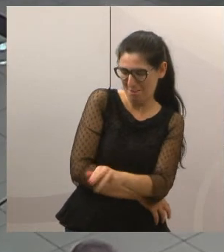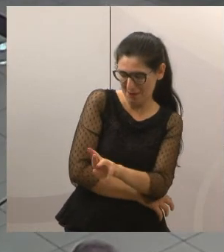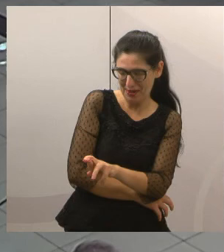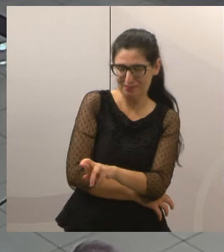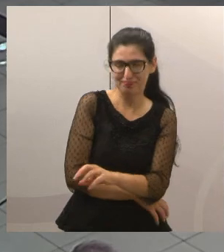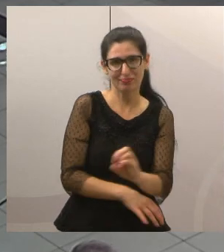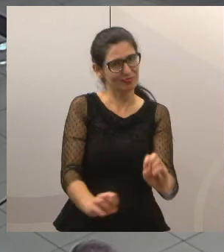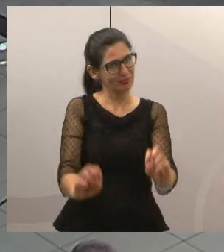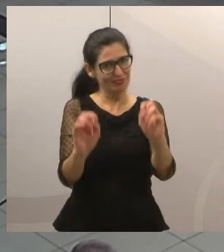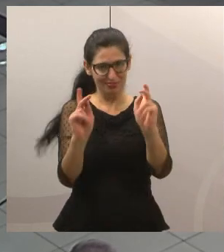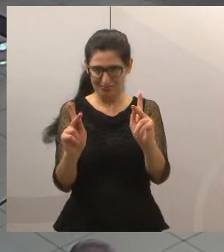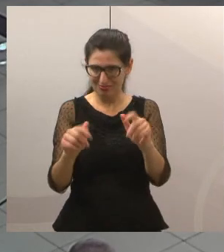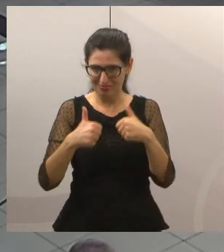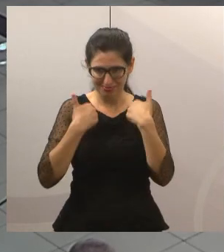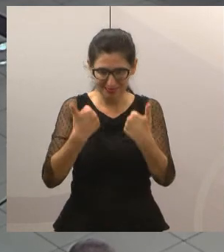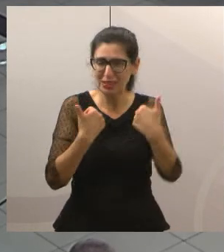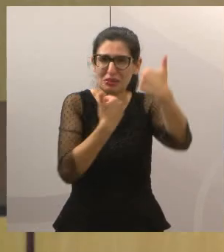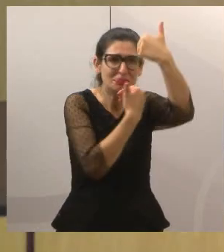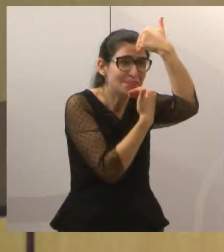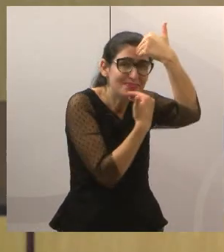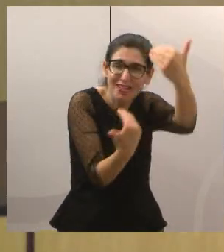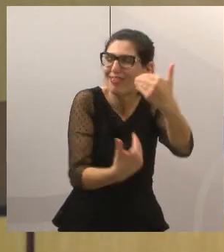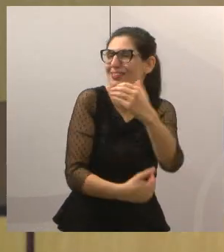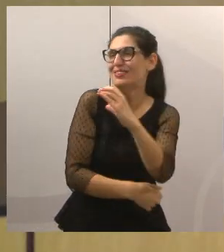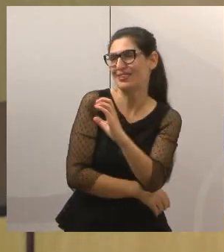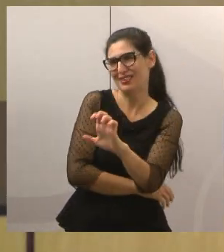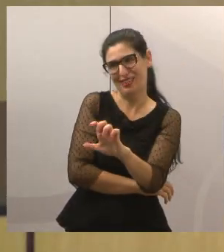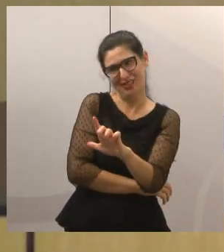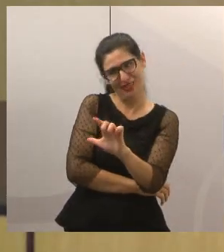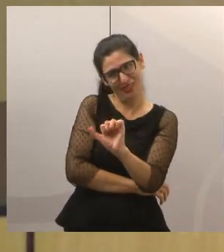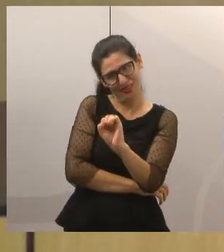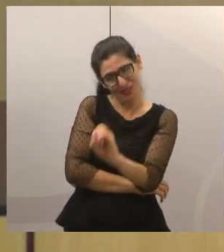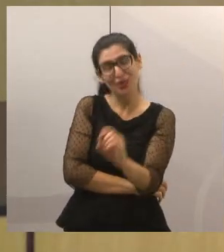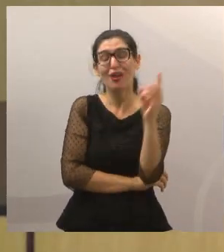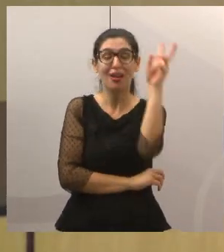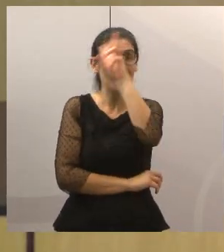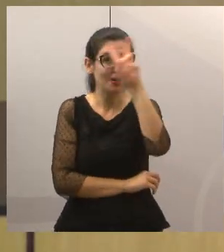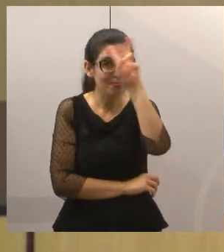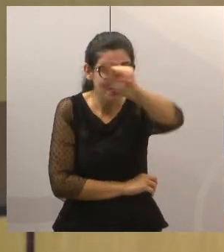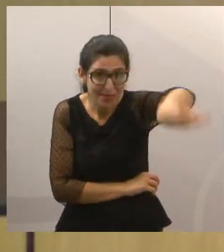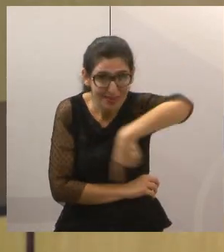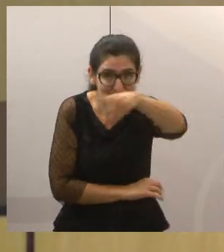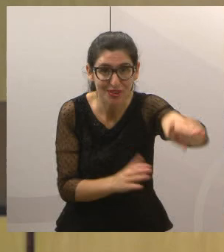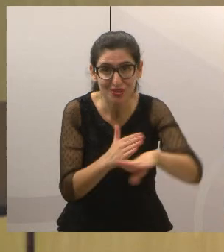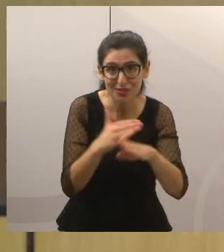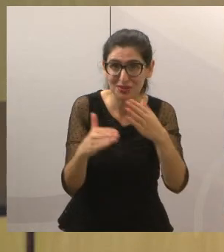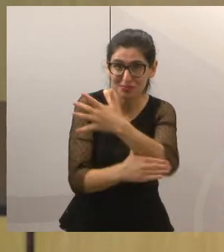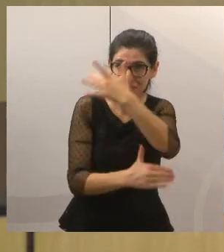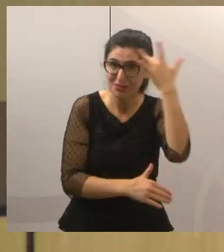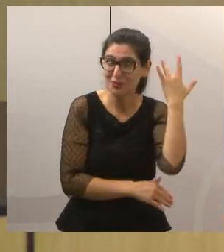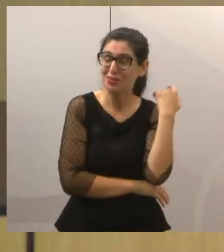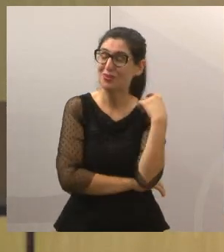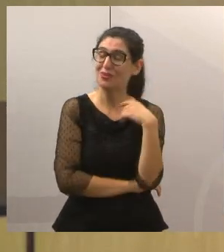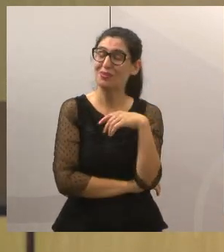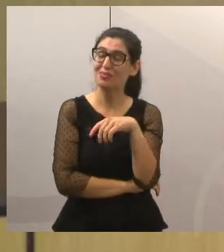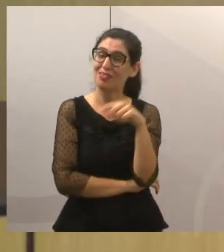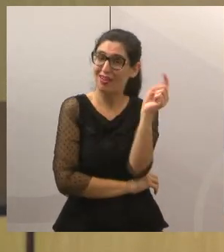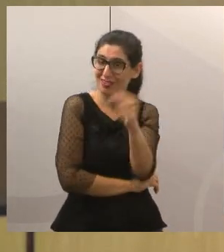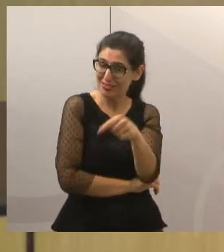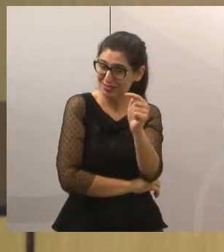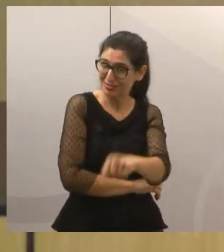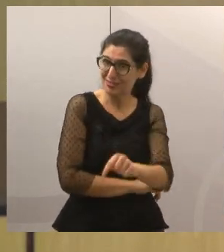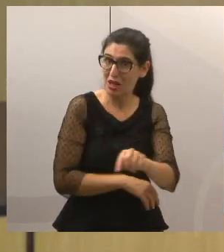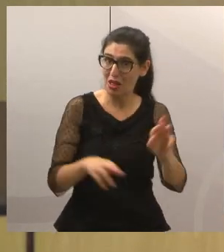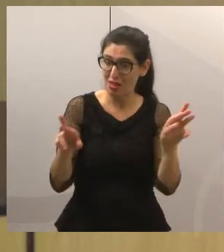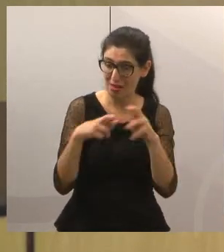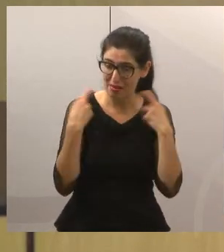Bom, a gente gostaria de agradecer, Celso, lembrando a todos que nos acompanham que essa